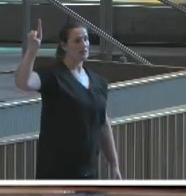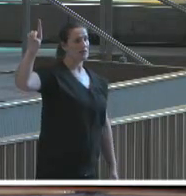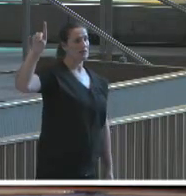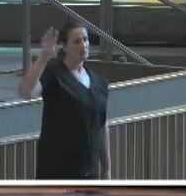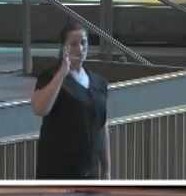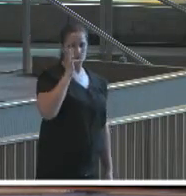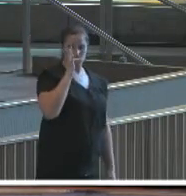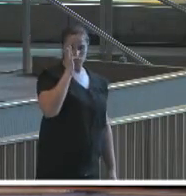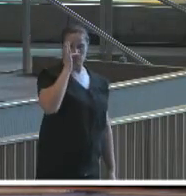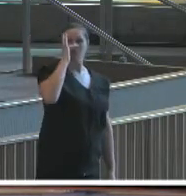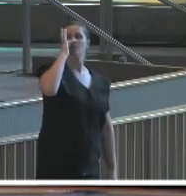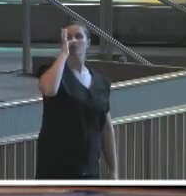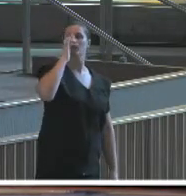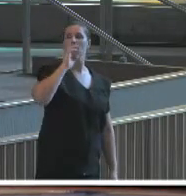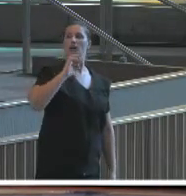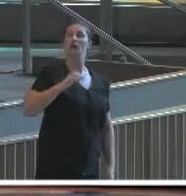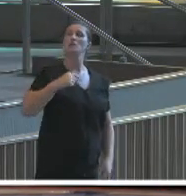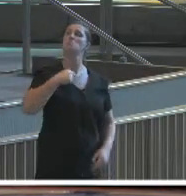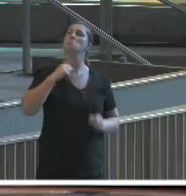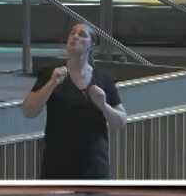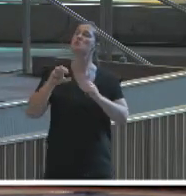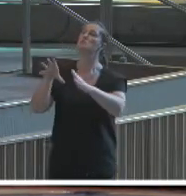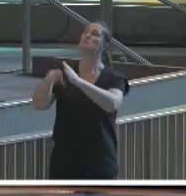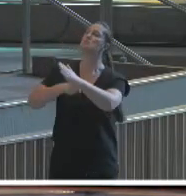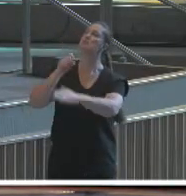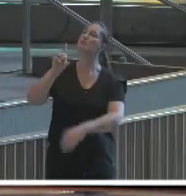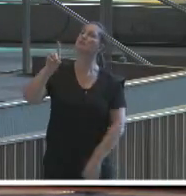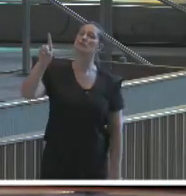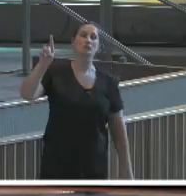de imaginar que a gente pode roubar a Deus.